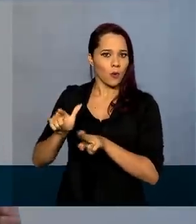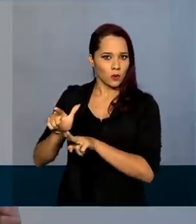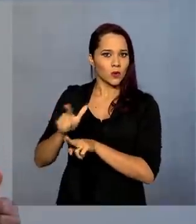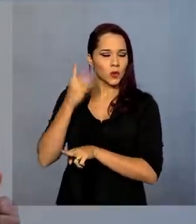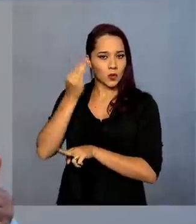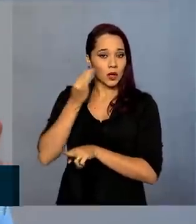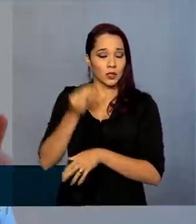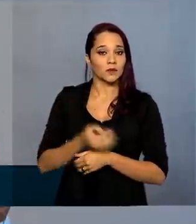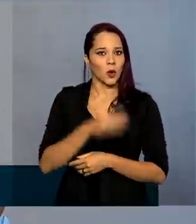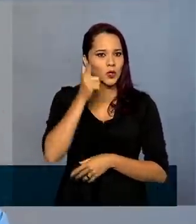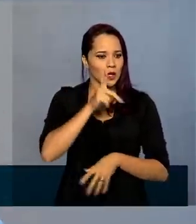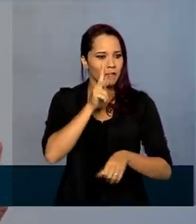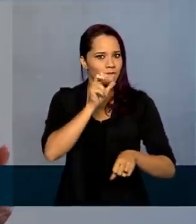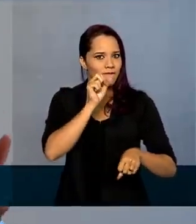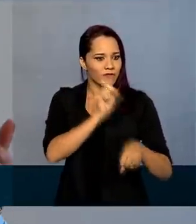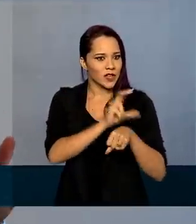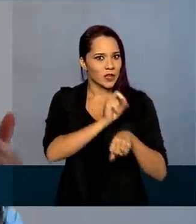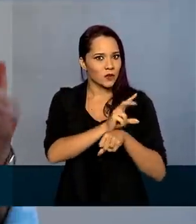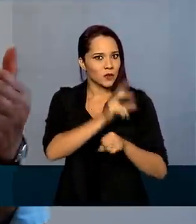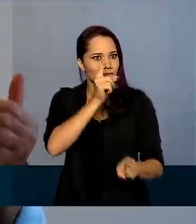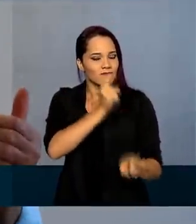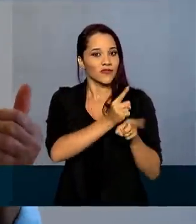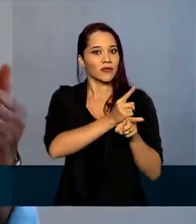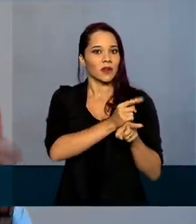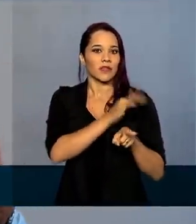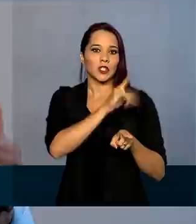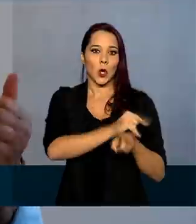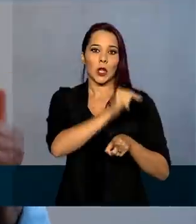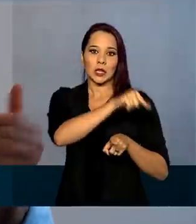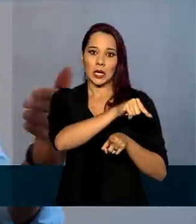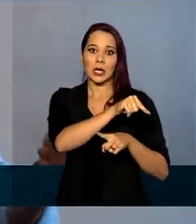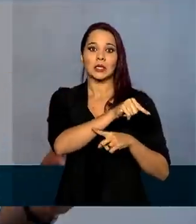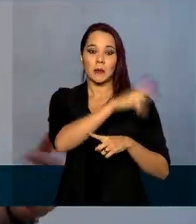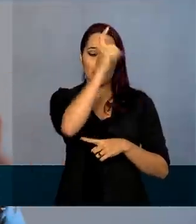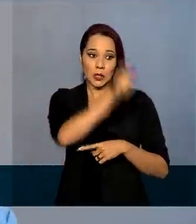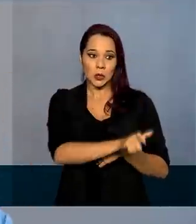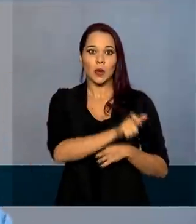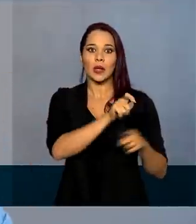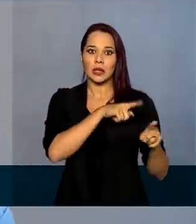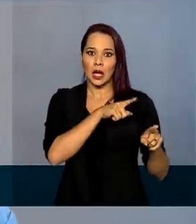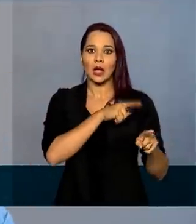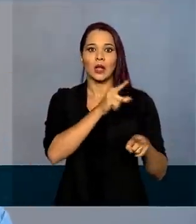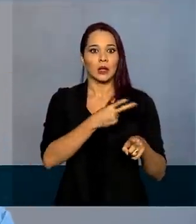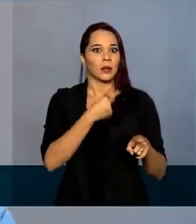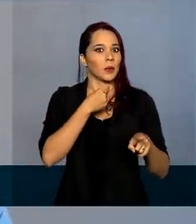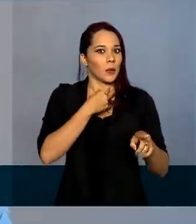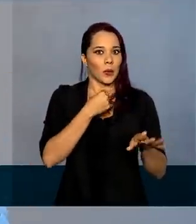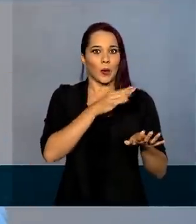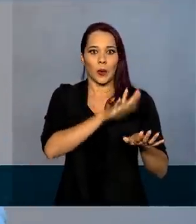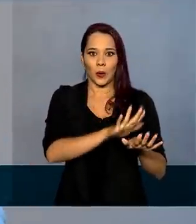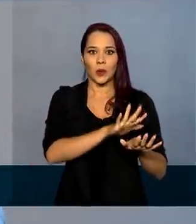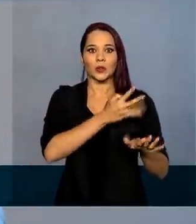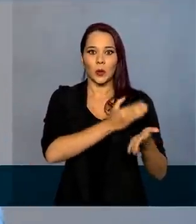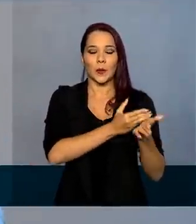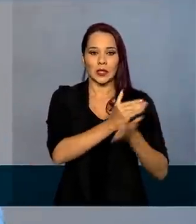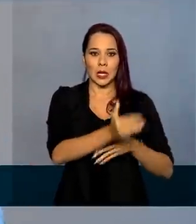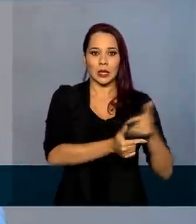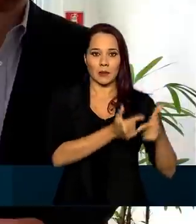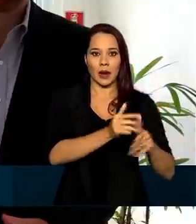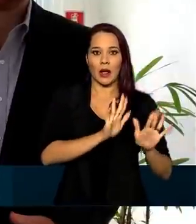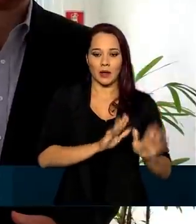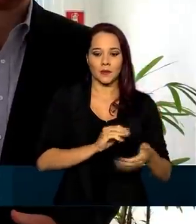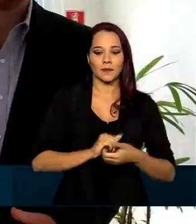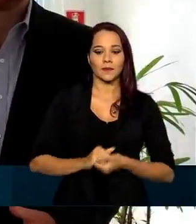E ao testar o vírus, ele está dizendo, olha, nessa fábrica as pessoas, tais, tais, tais, não devem começar a trabalhar